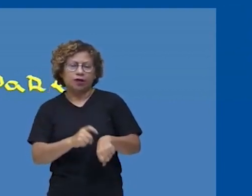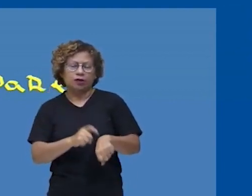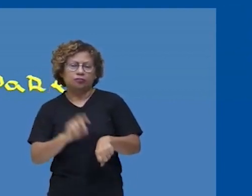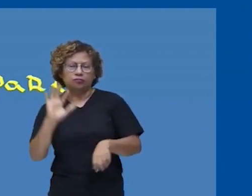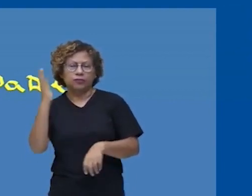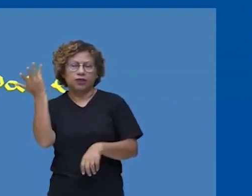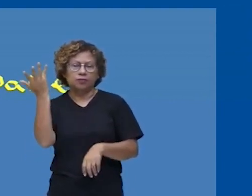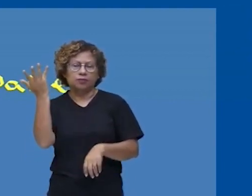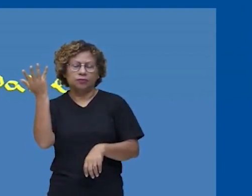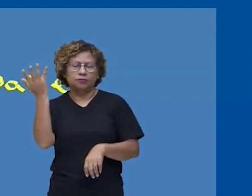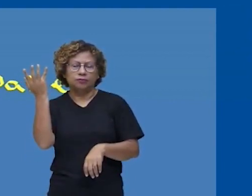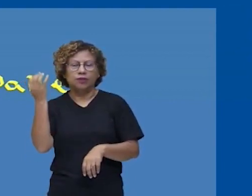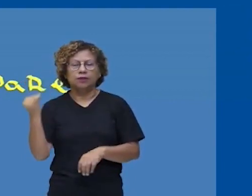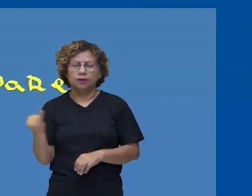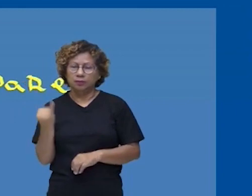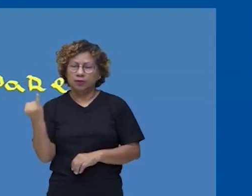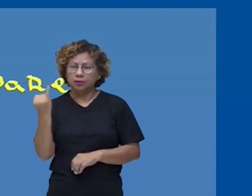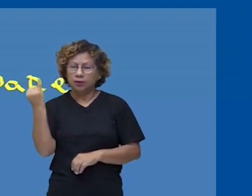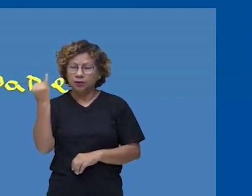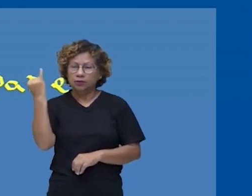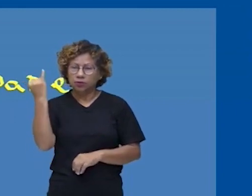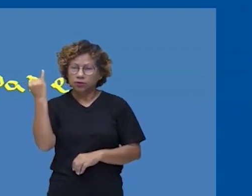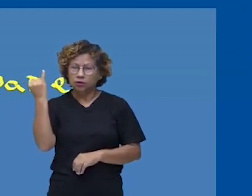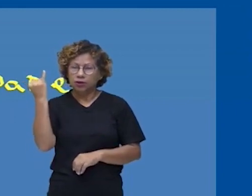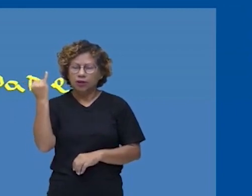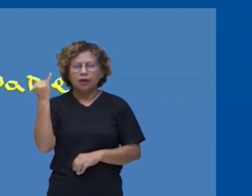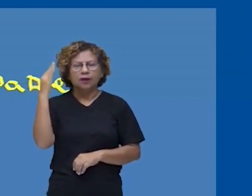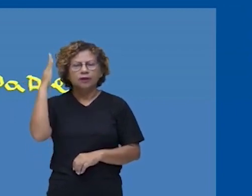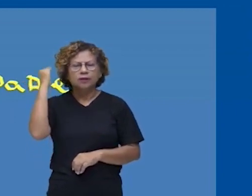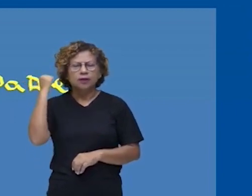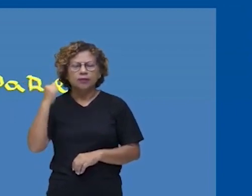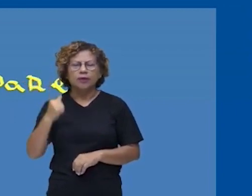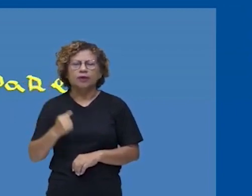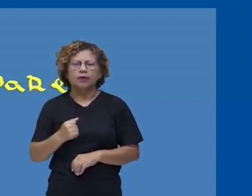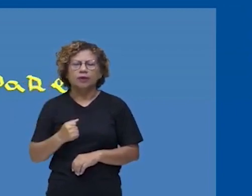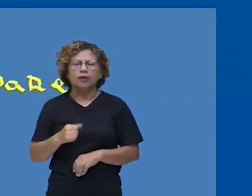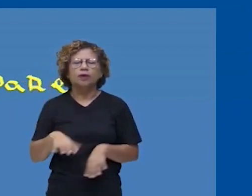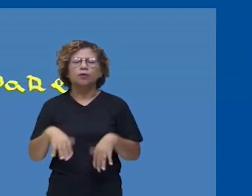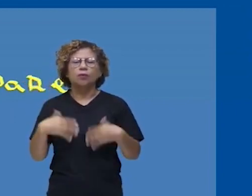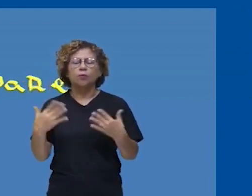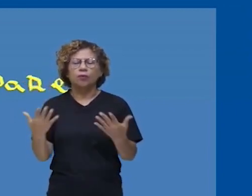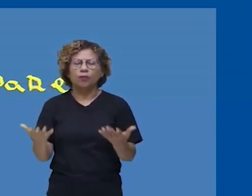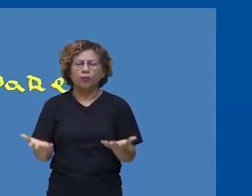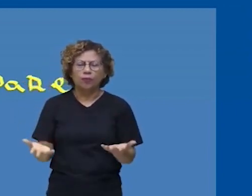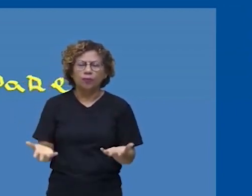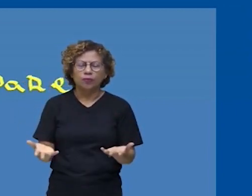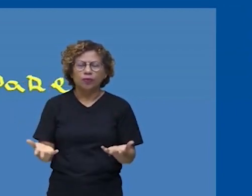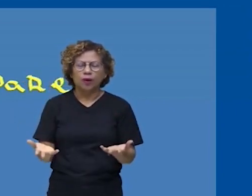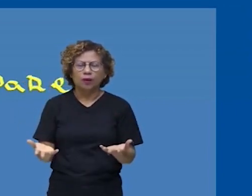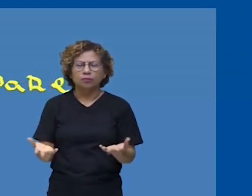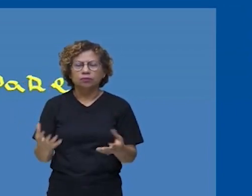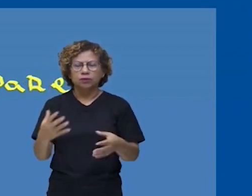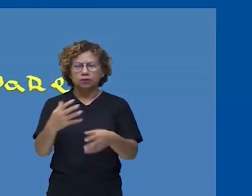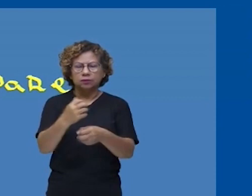fundamental. Então, por isso é importante, né, nós diagnosticarmos qual o momento de realizar a operação de adição e qual o momento de